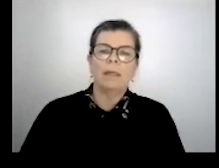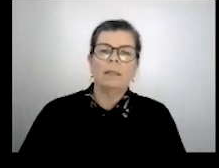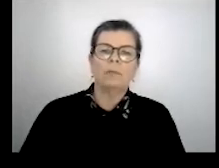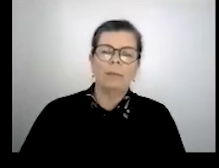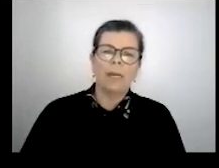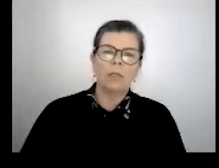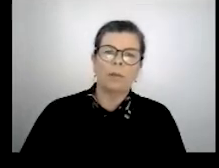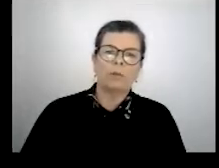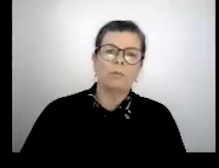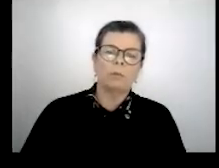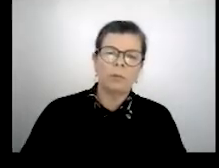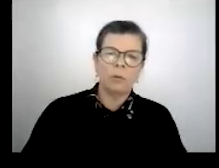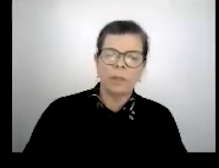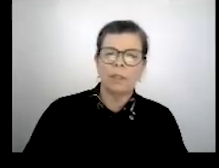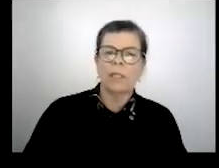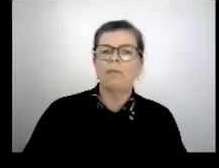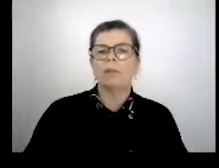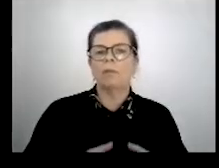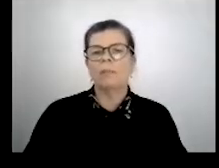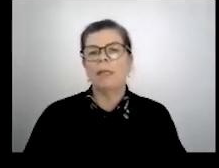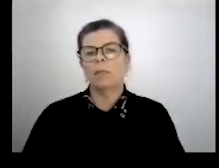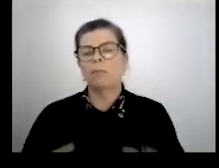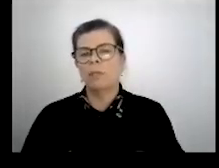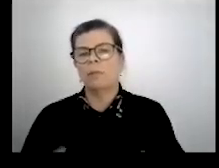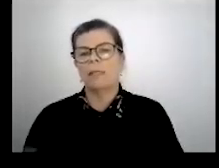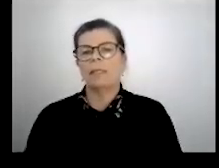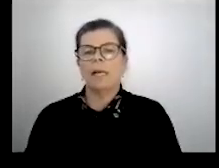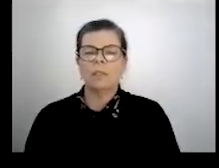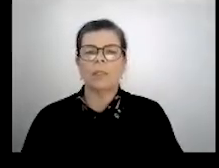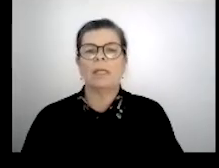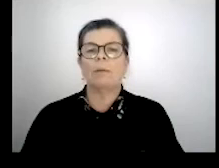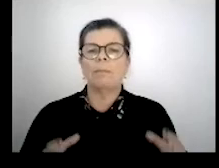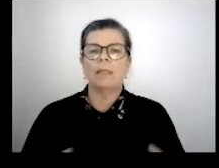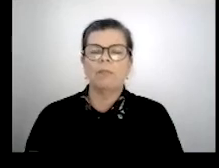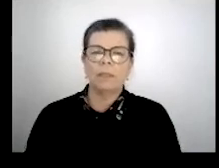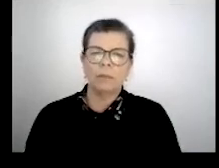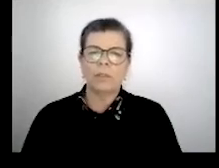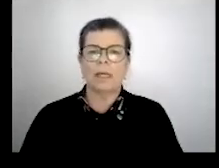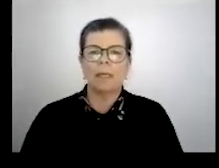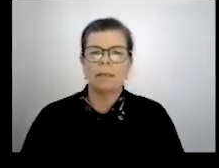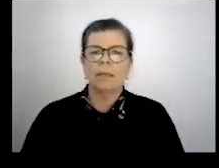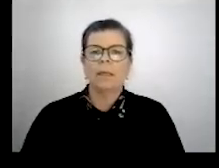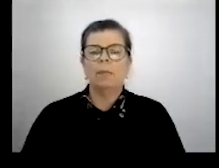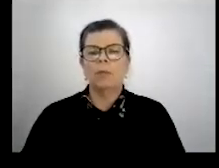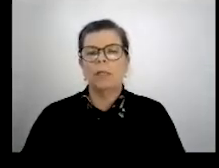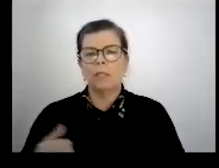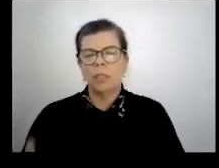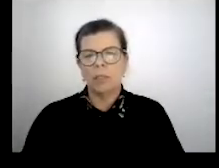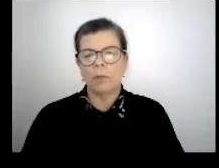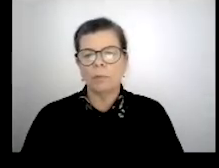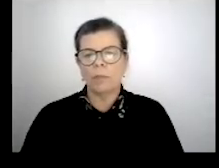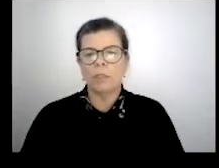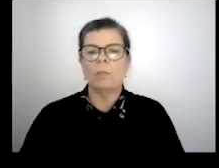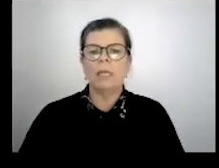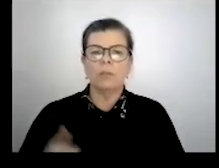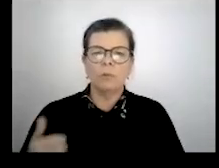também, não tem médico para todo outro paciente grave, então eles também, já por especialidade, já tem uma pré-definição de salas. É importante a gente